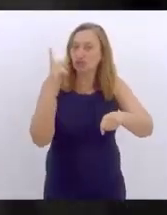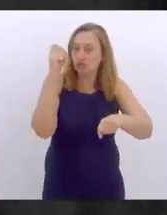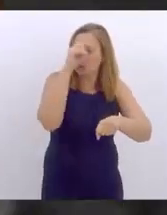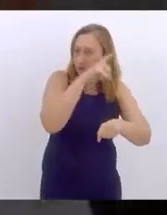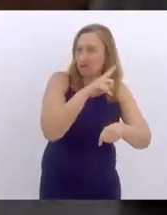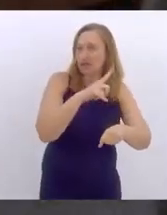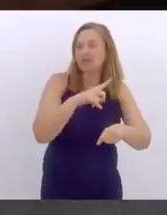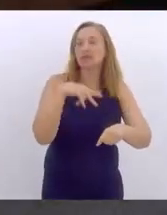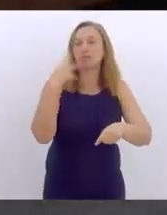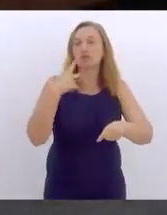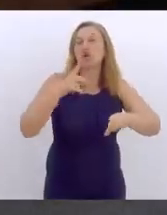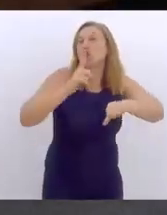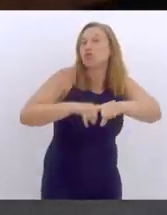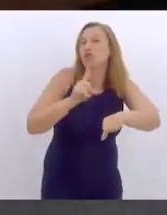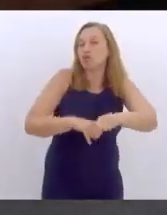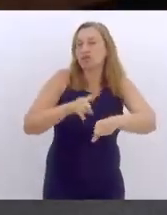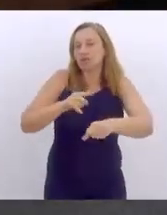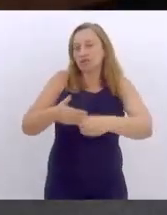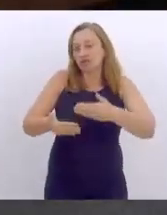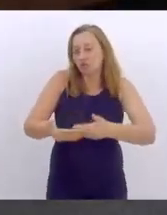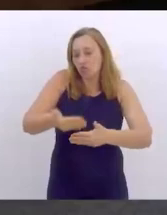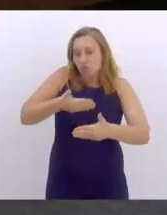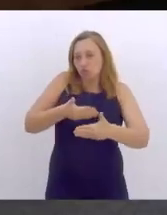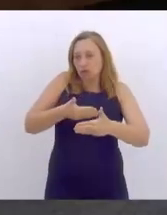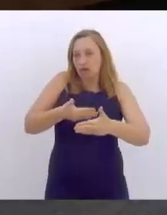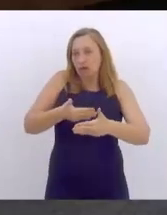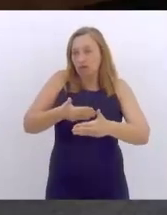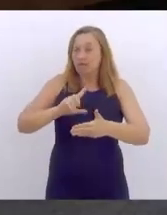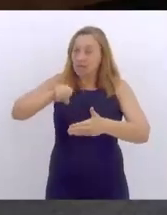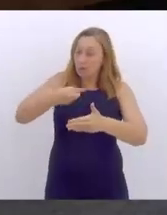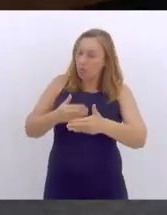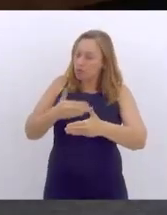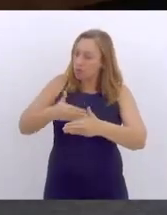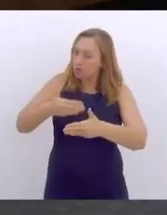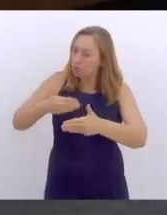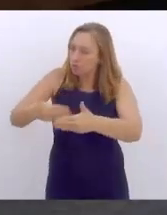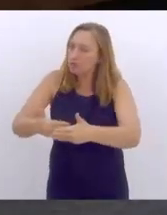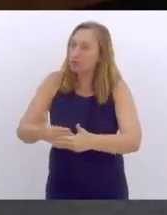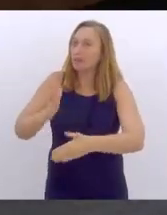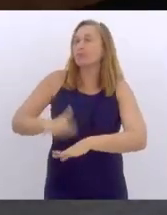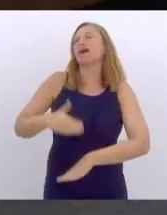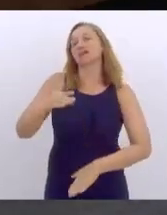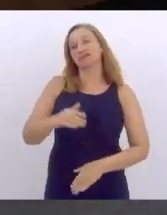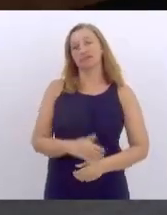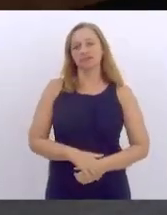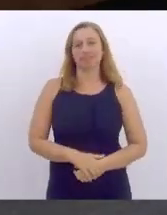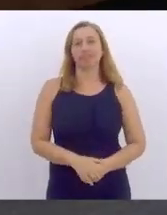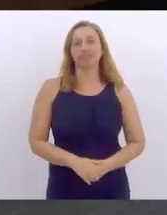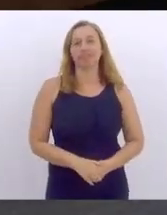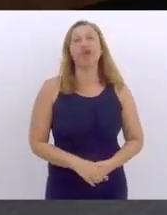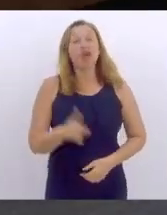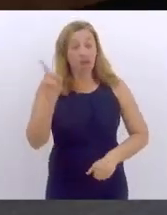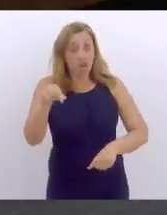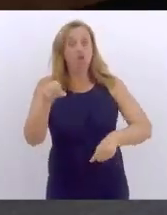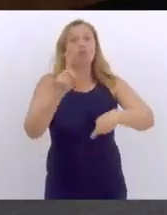e o momento em que a gente tem que dar um passo atrás para avançar mais 10, 150 passos. Esse é um momento em que a gente teve